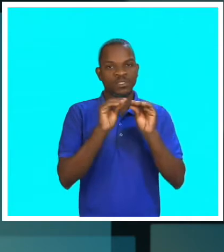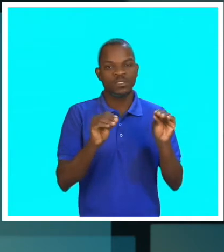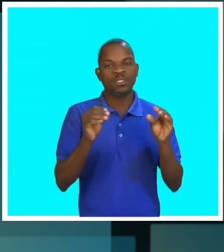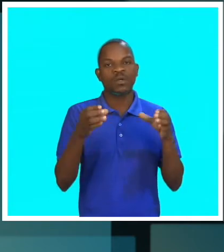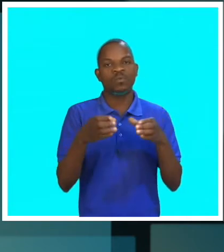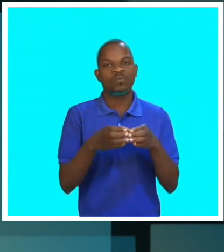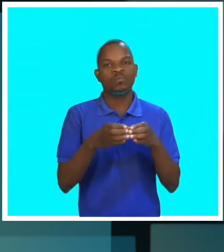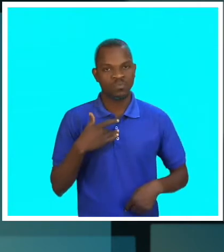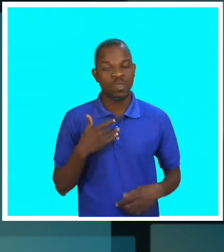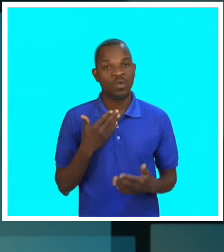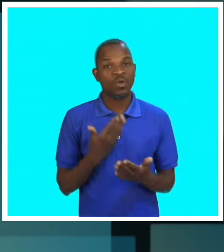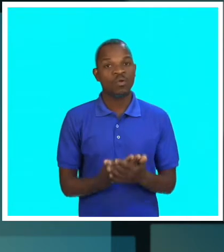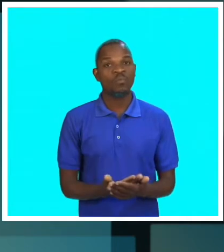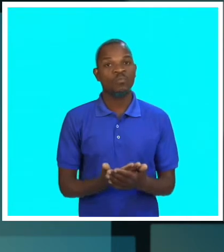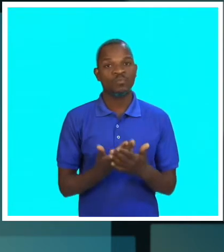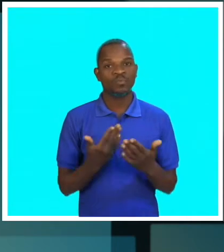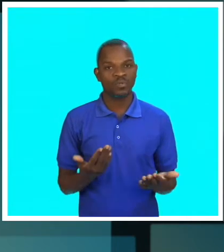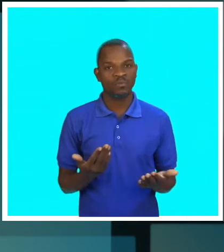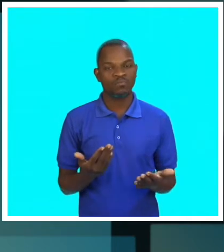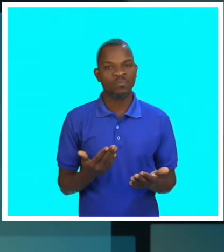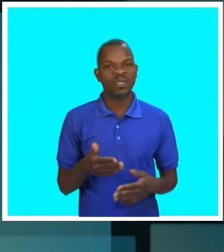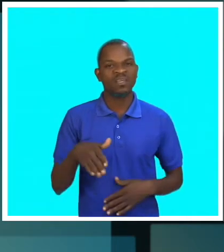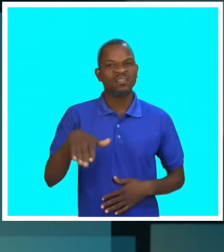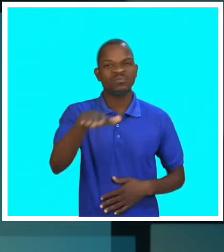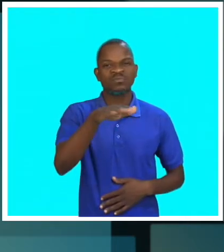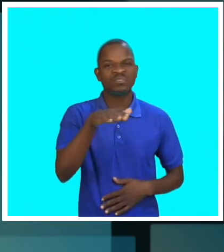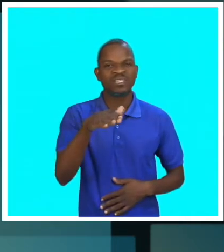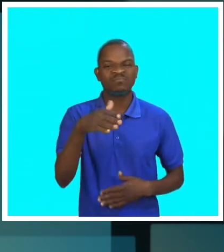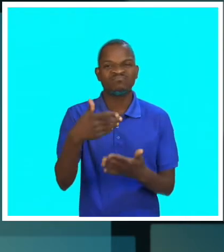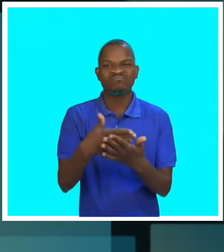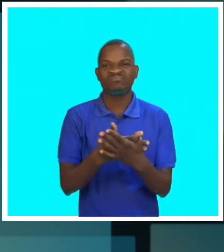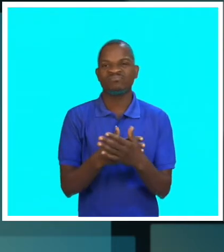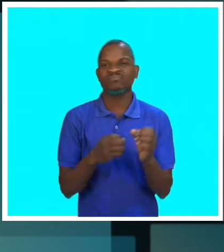Xixaxa. No início eu senti porque